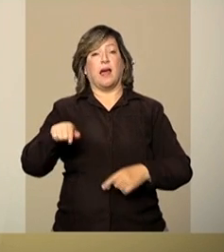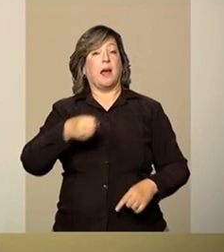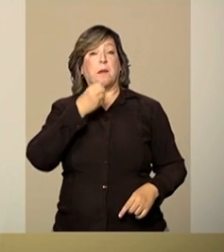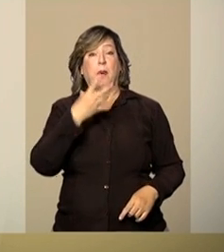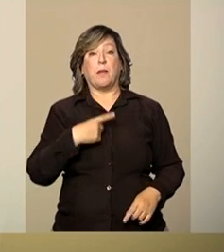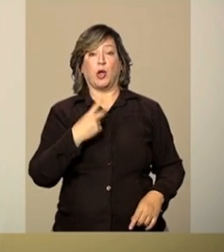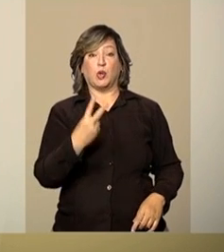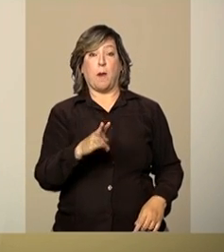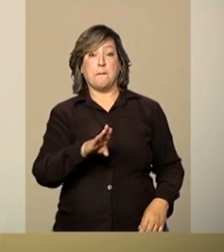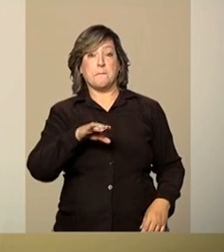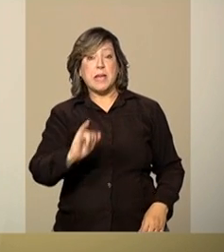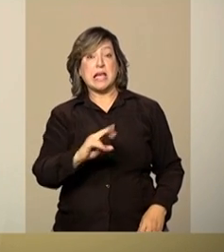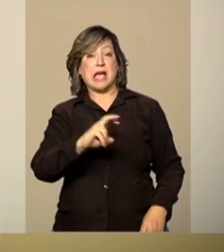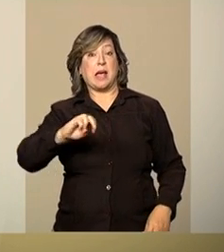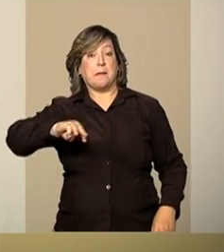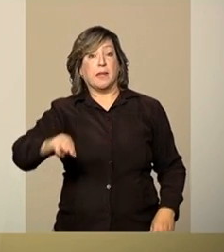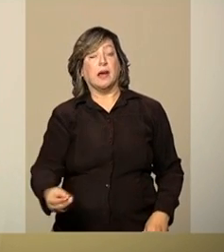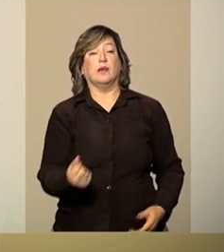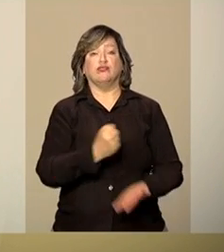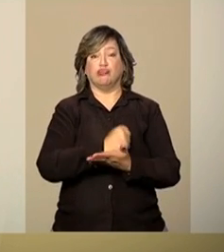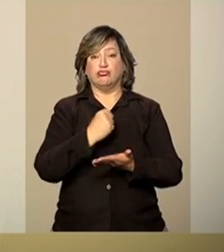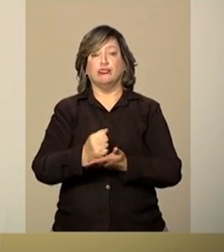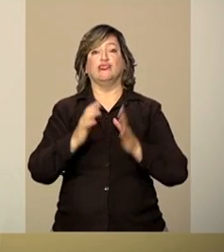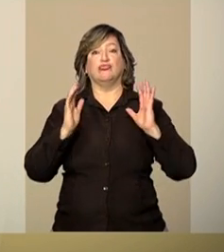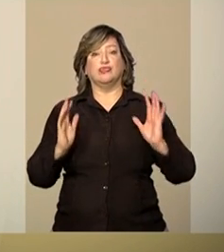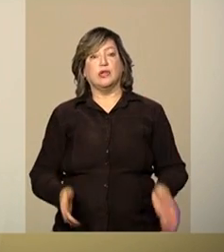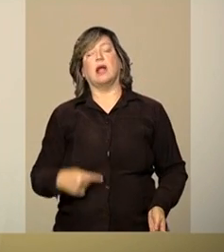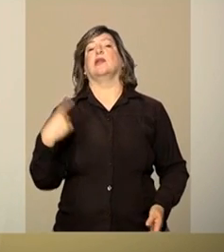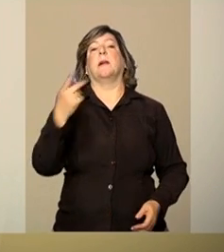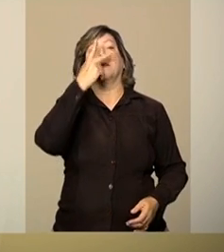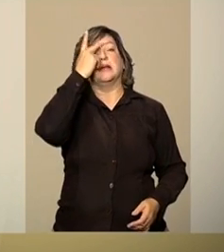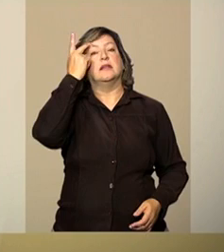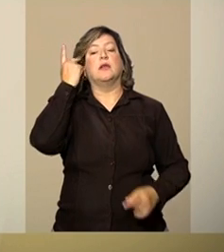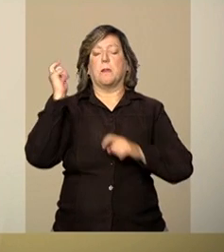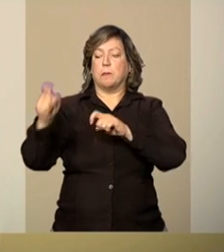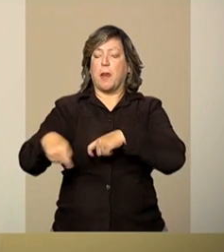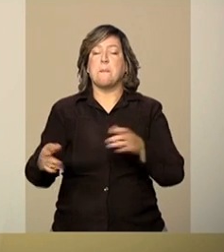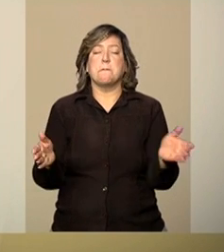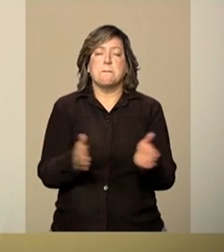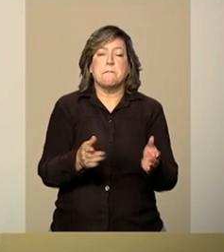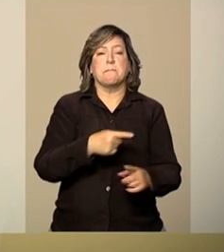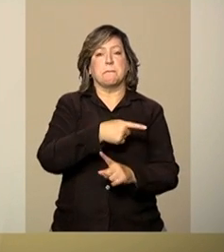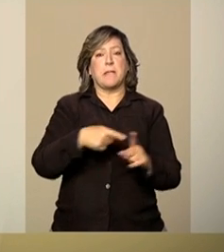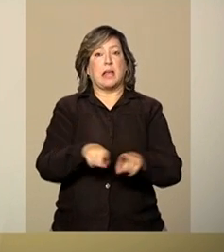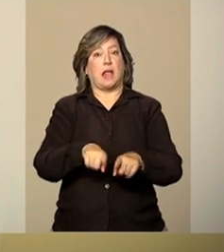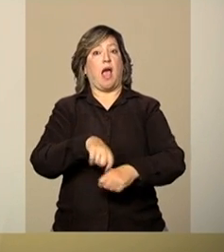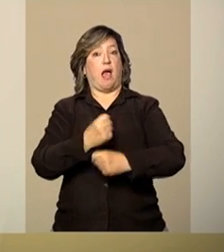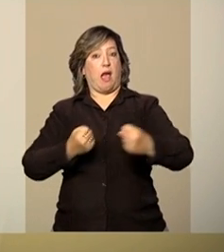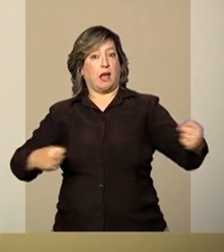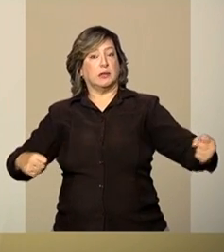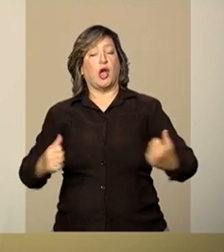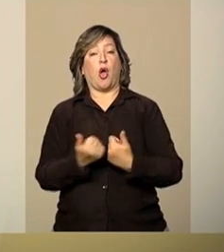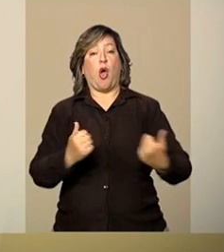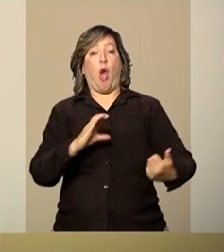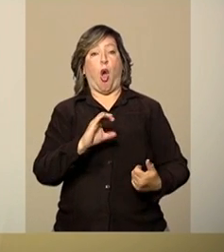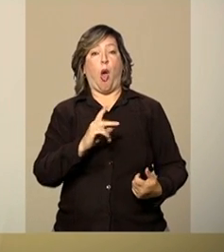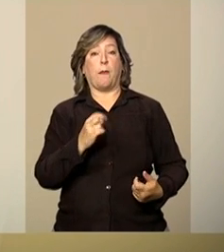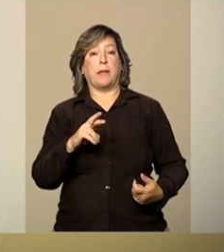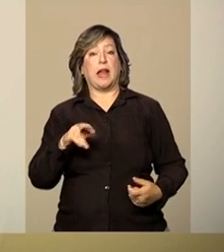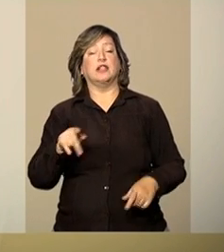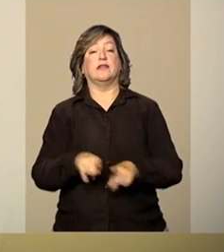R milhões meio deais foram contratados por produtores pequenos médios e grandes cooperativas E